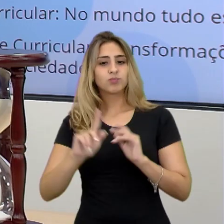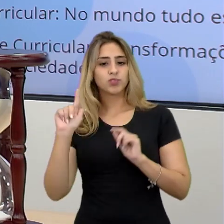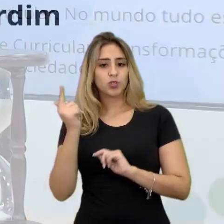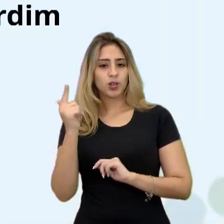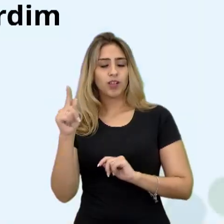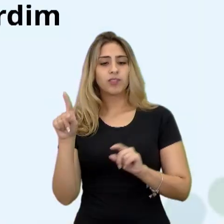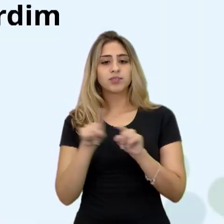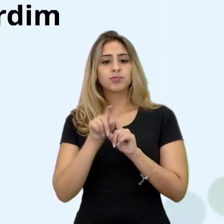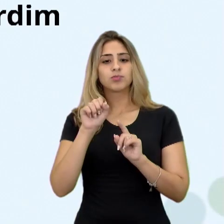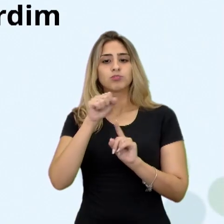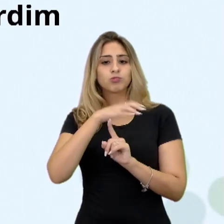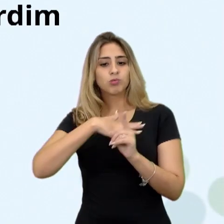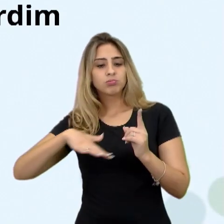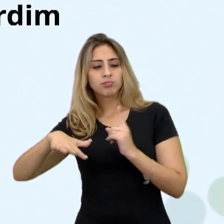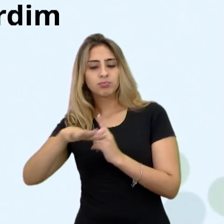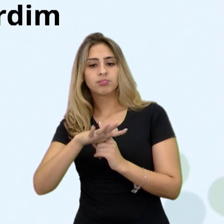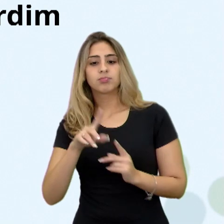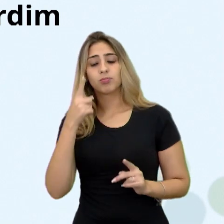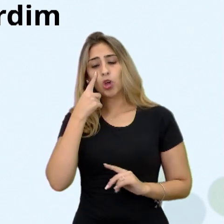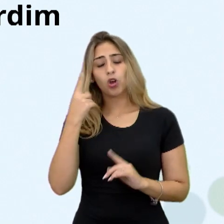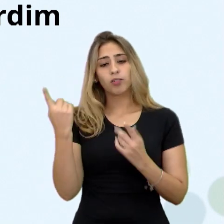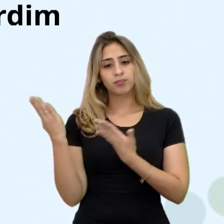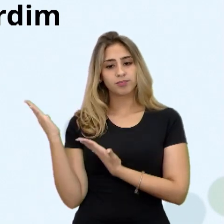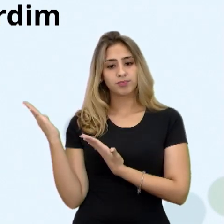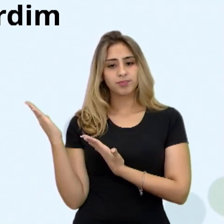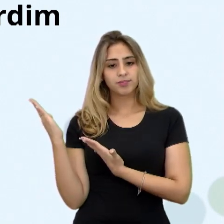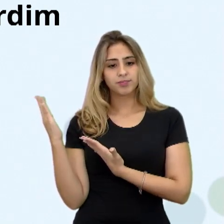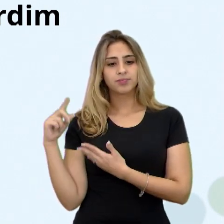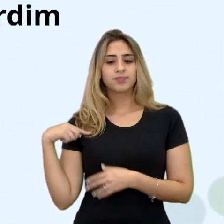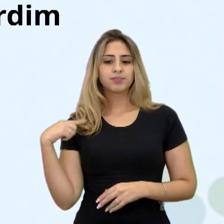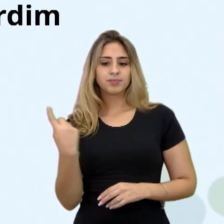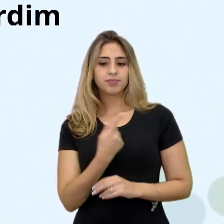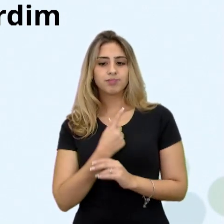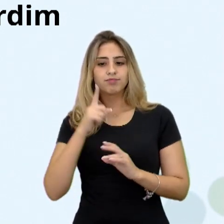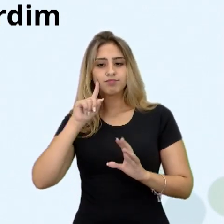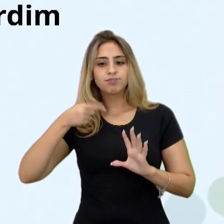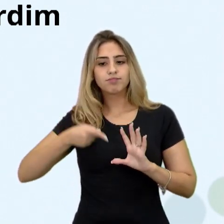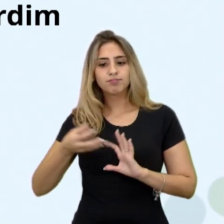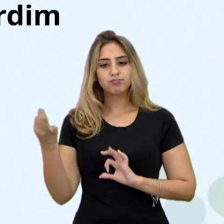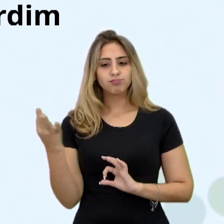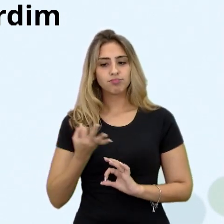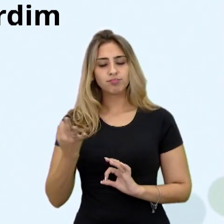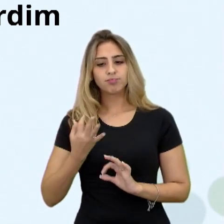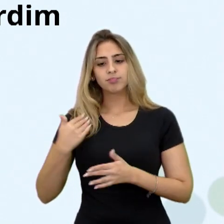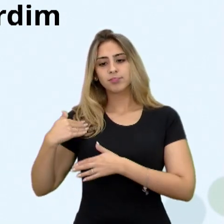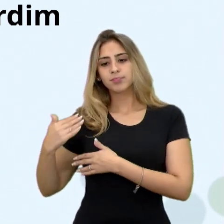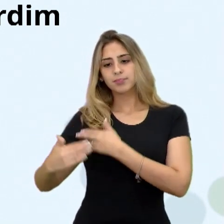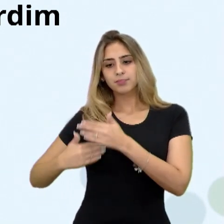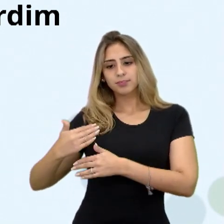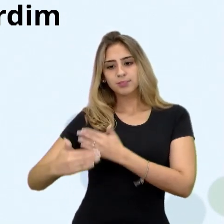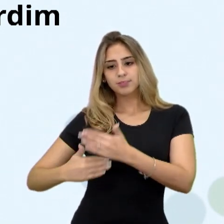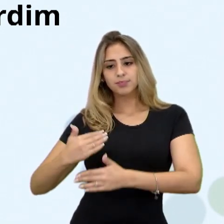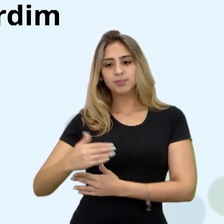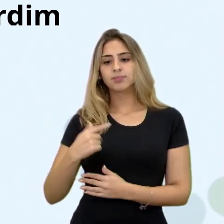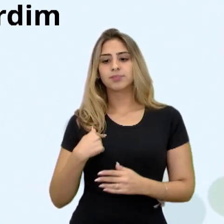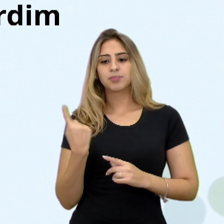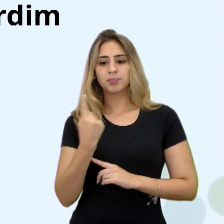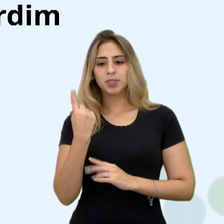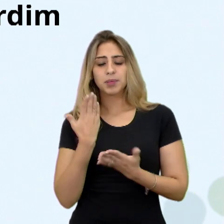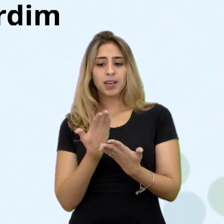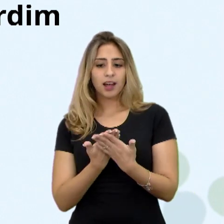Geográfico e Sociedade. Olha lá, estamos aperfeiçoando aqui o desenvolvimento, estamos na